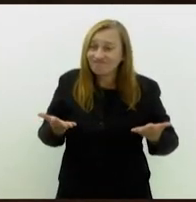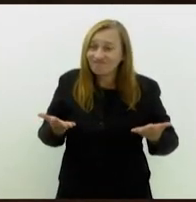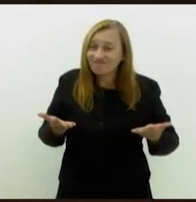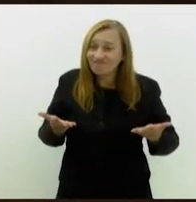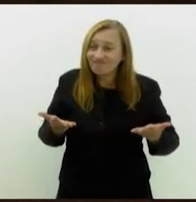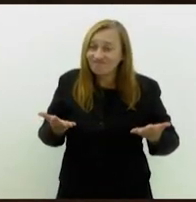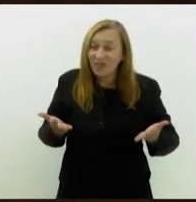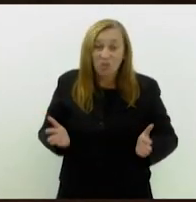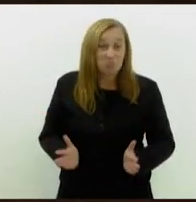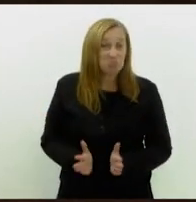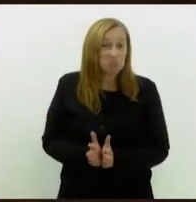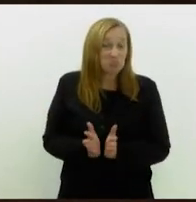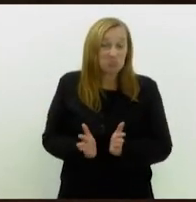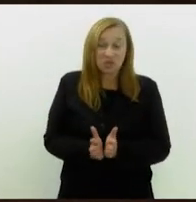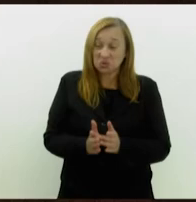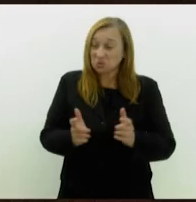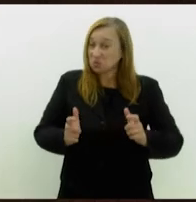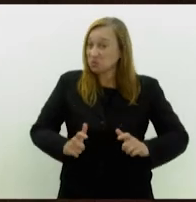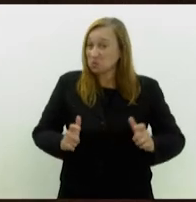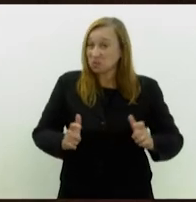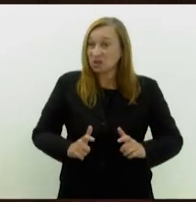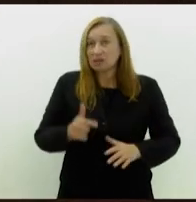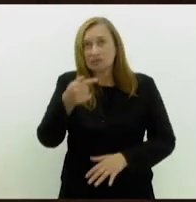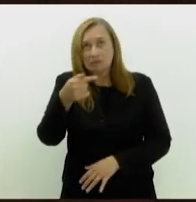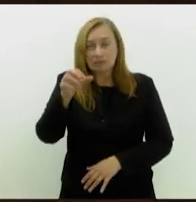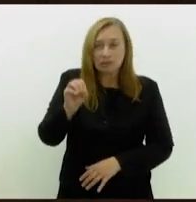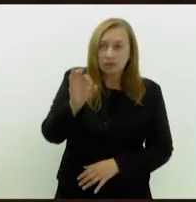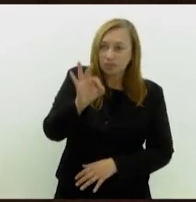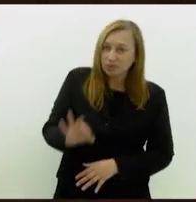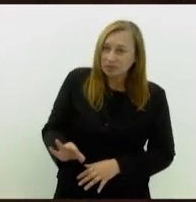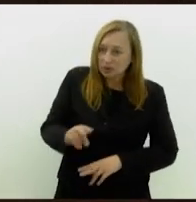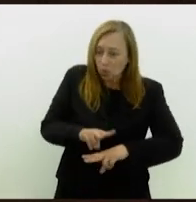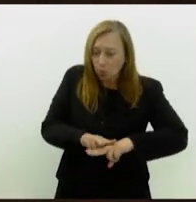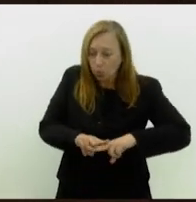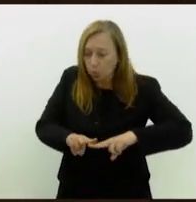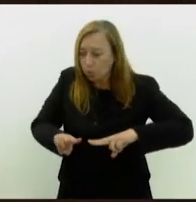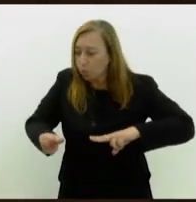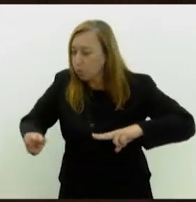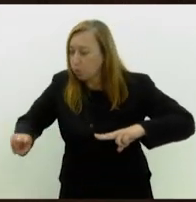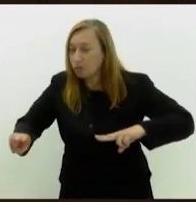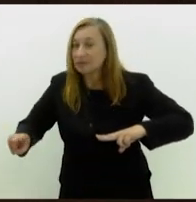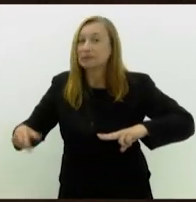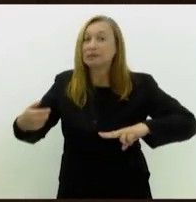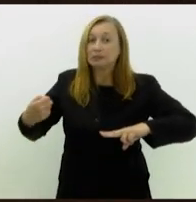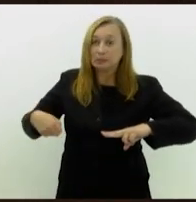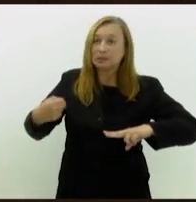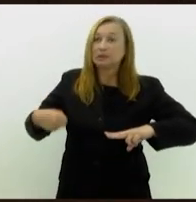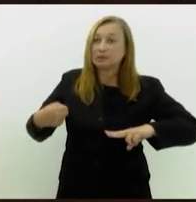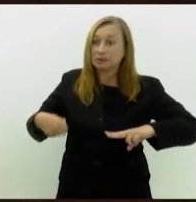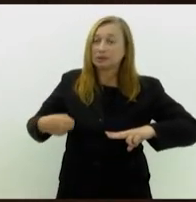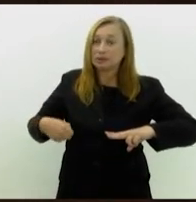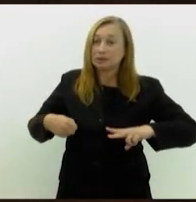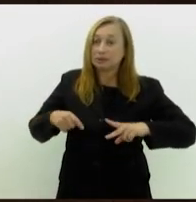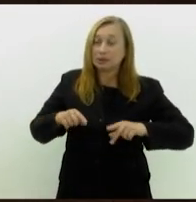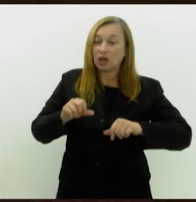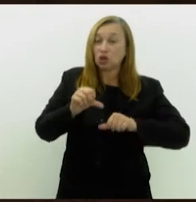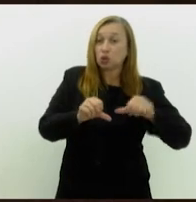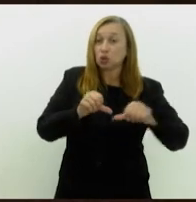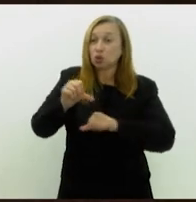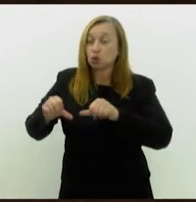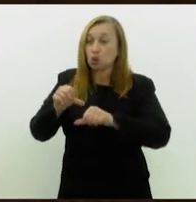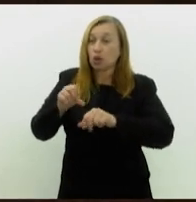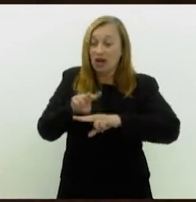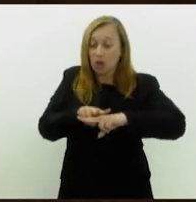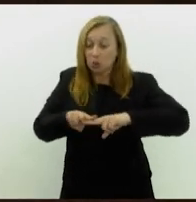de miséria talvez 70% da Via permanente precisando de trocas de